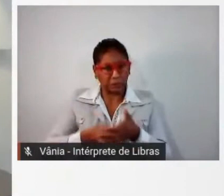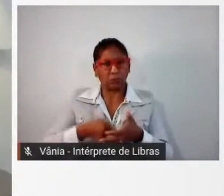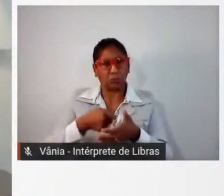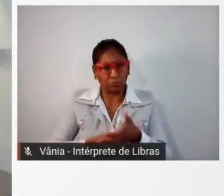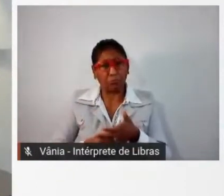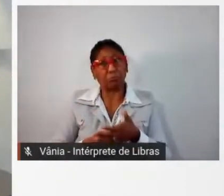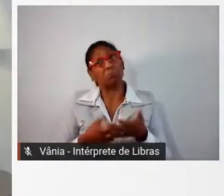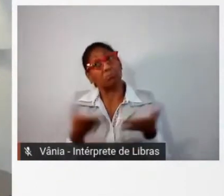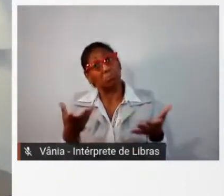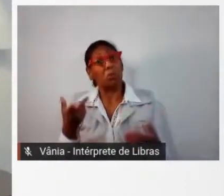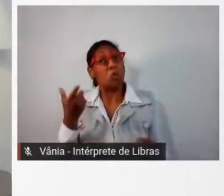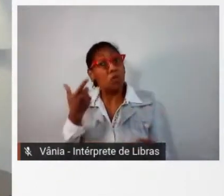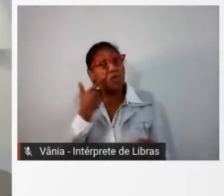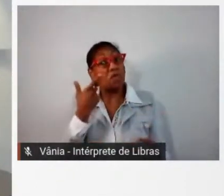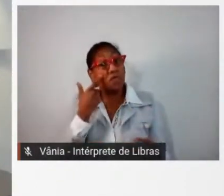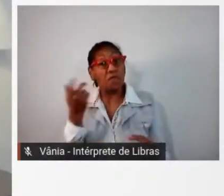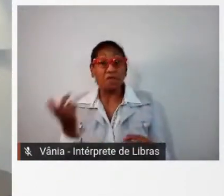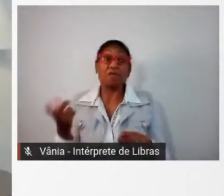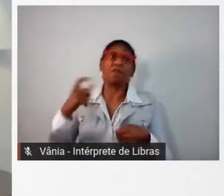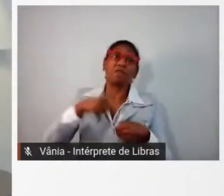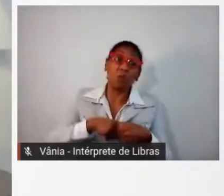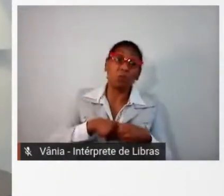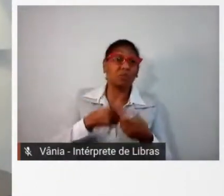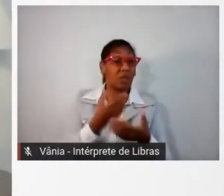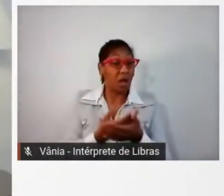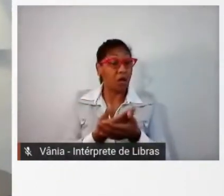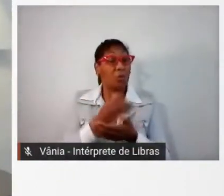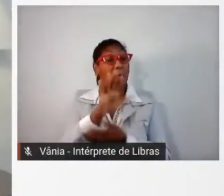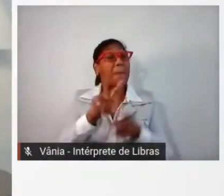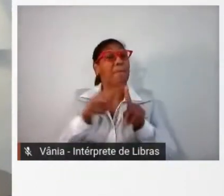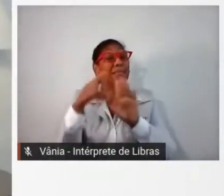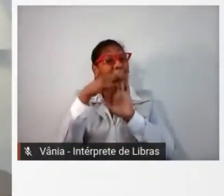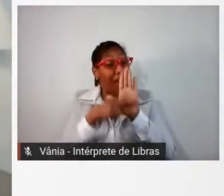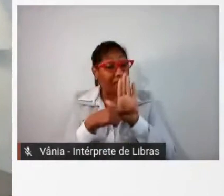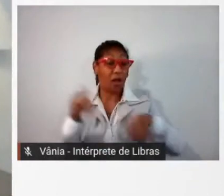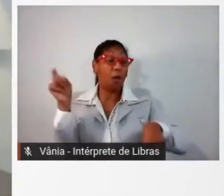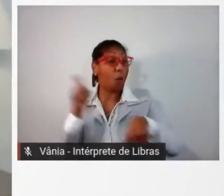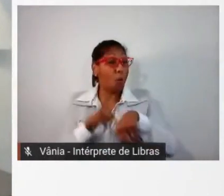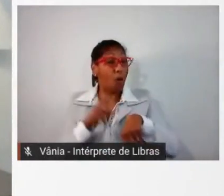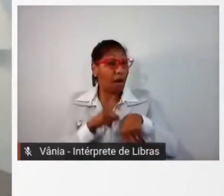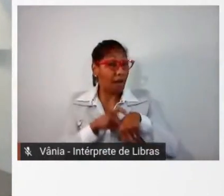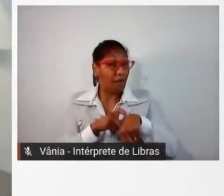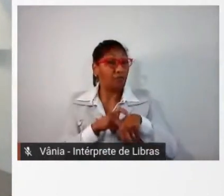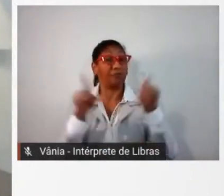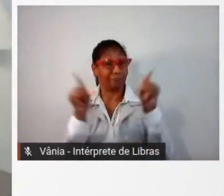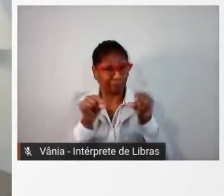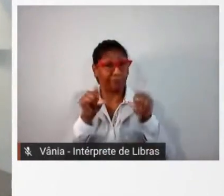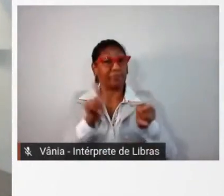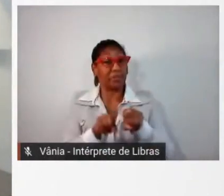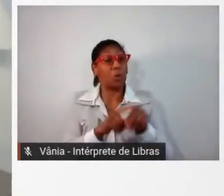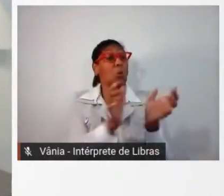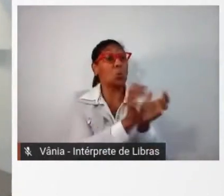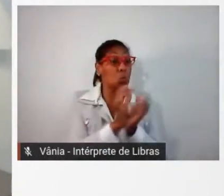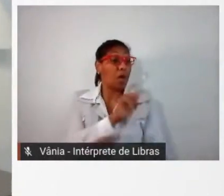a possibilidade de um retorno com regras, com horários reduzidos, com turmas reduzidas, para